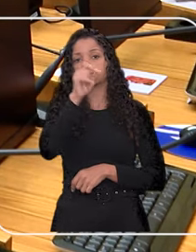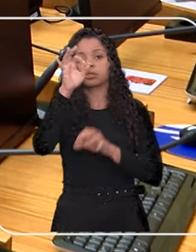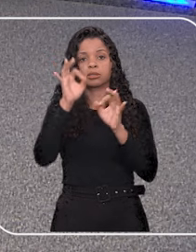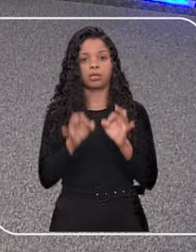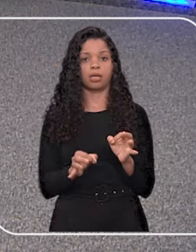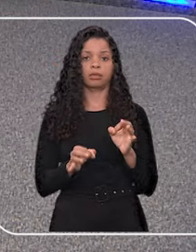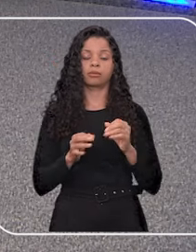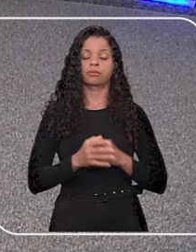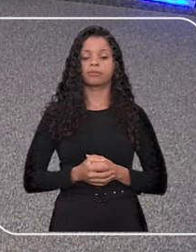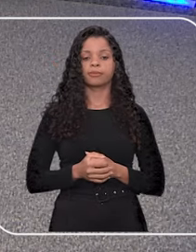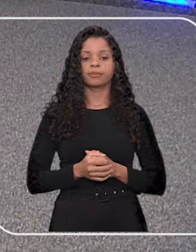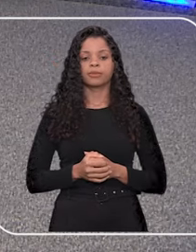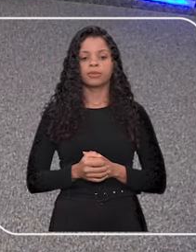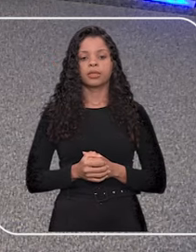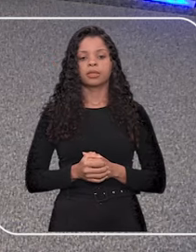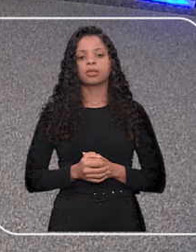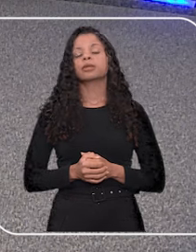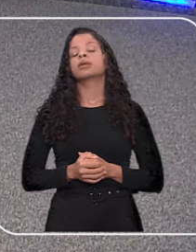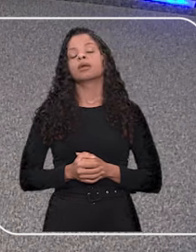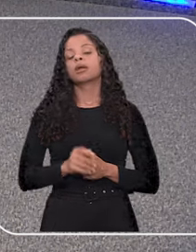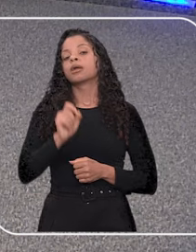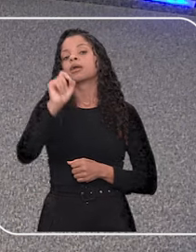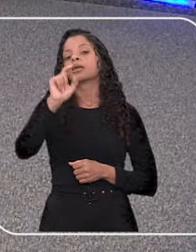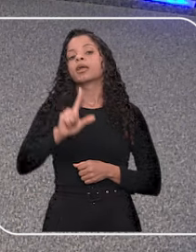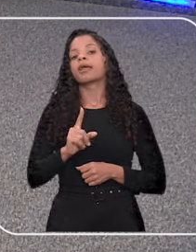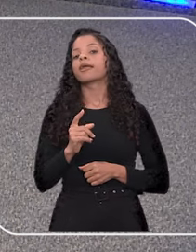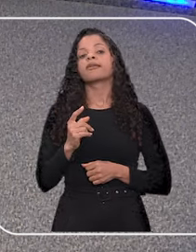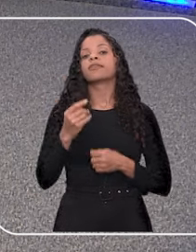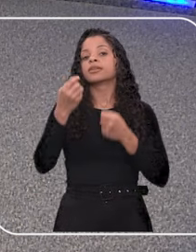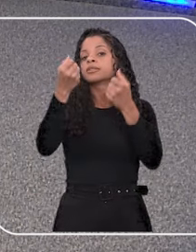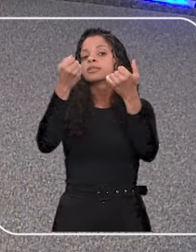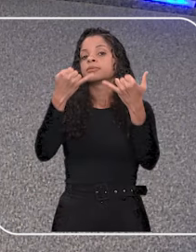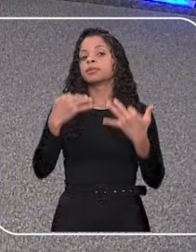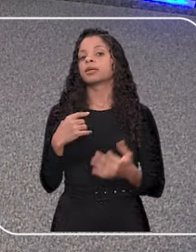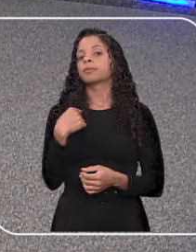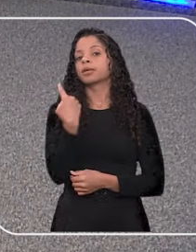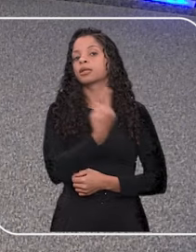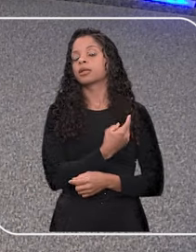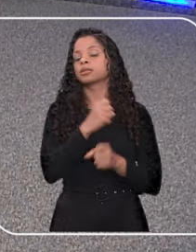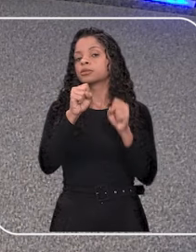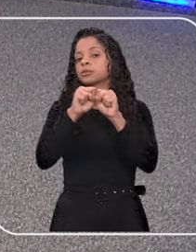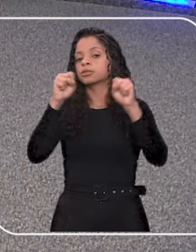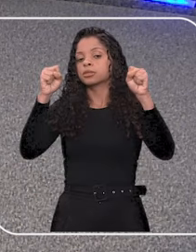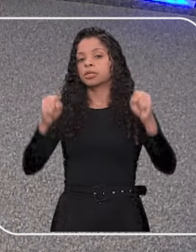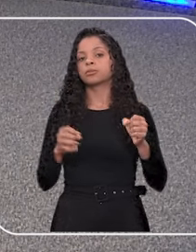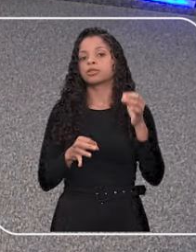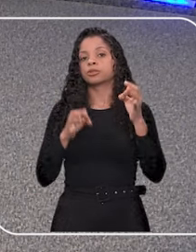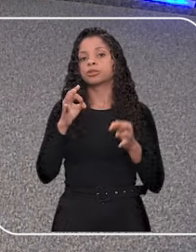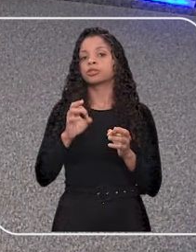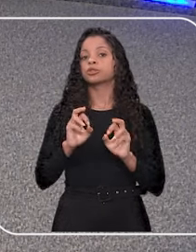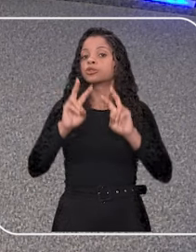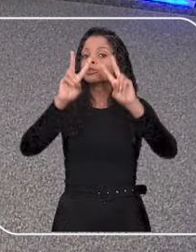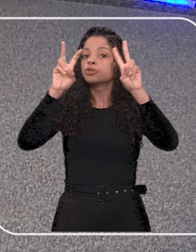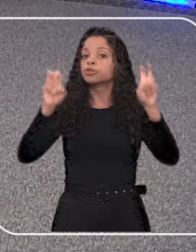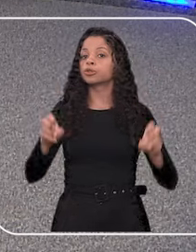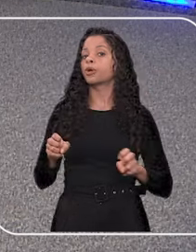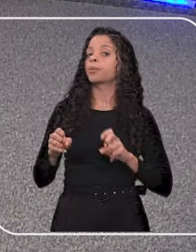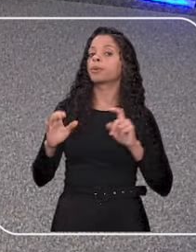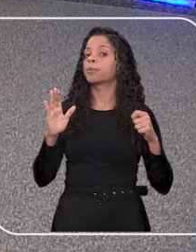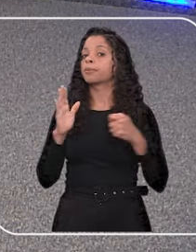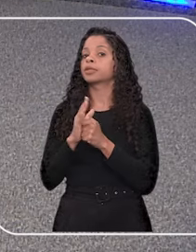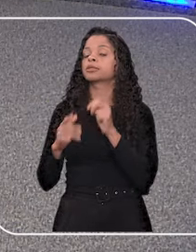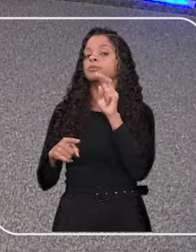julgamento e quem vai trazer pra gente o que o sistema jurídico prevê hoje sobre as medidas protetivas é a